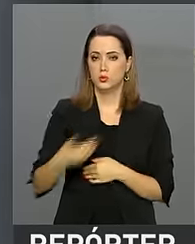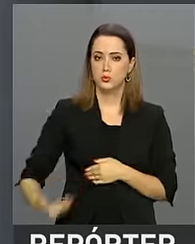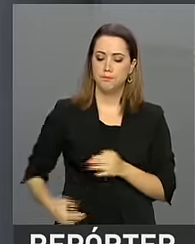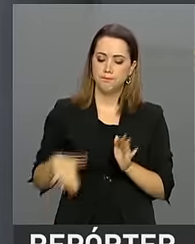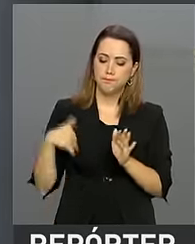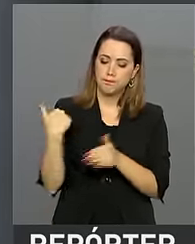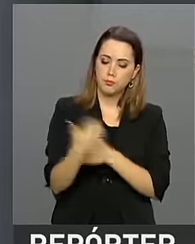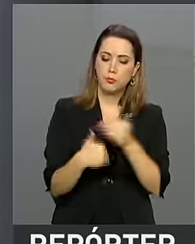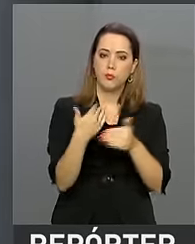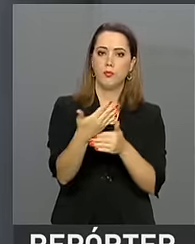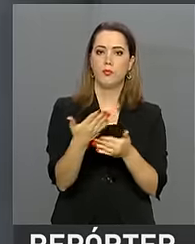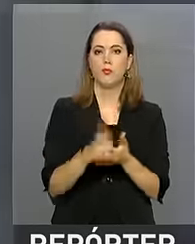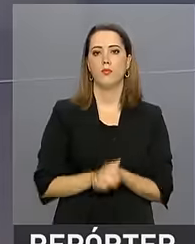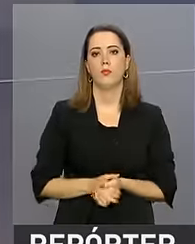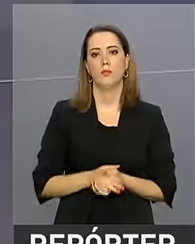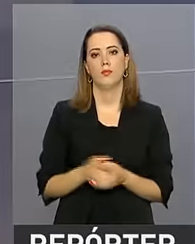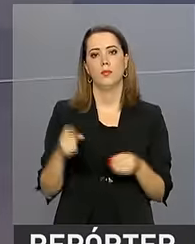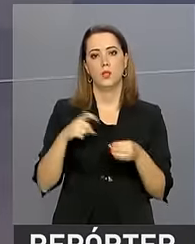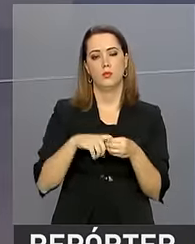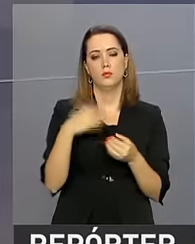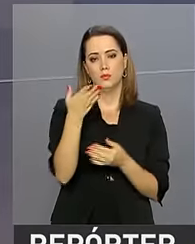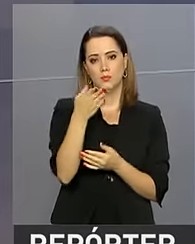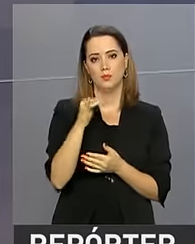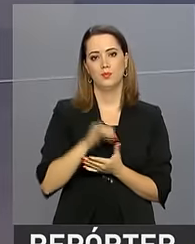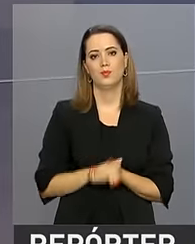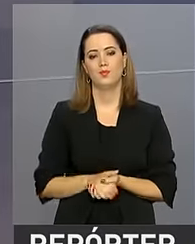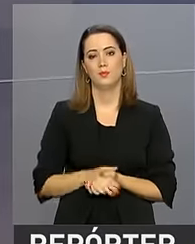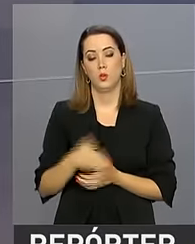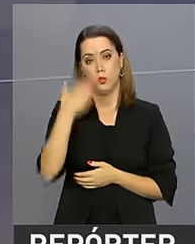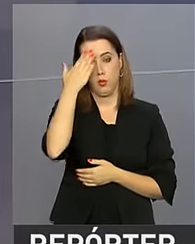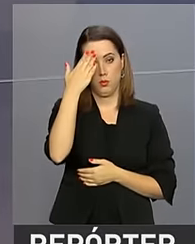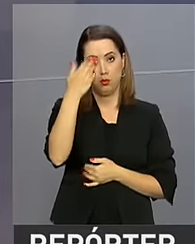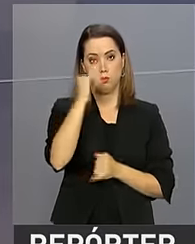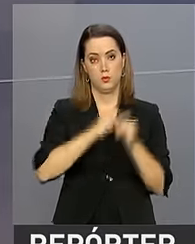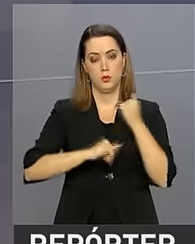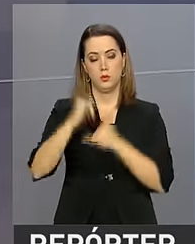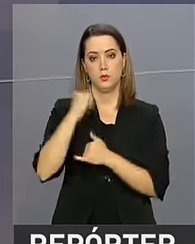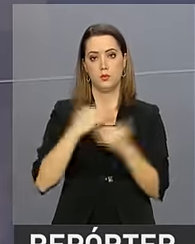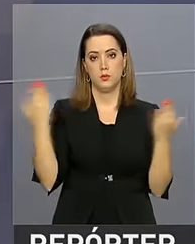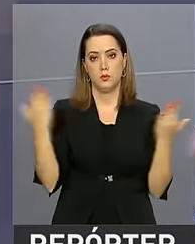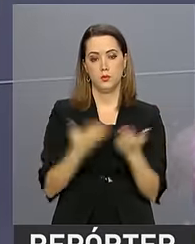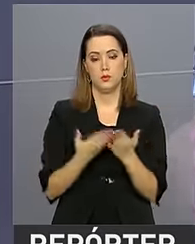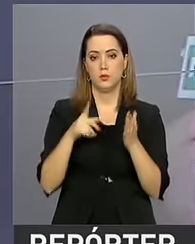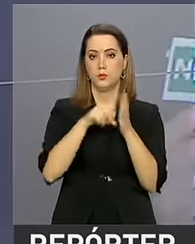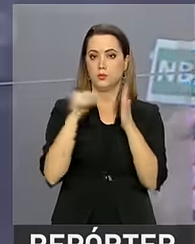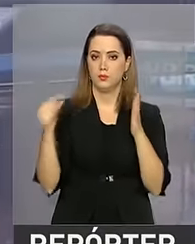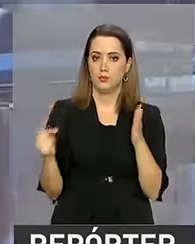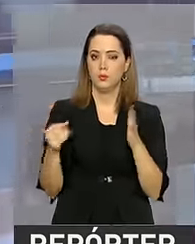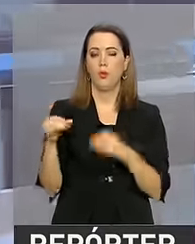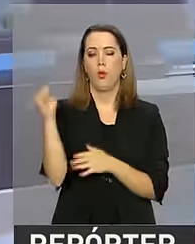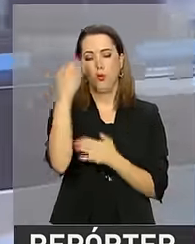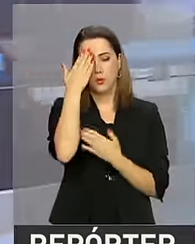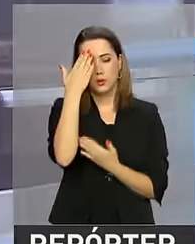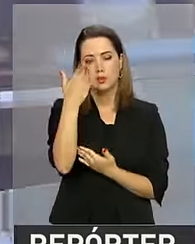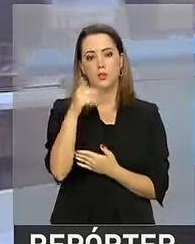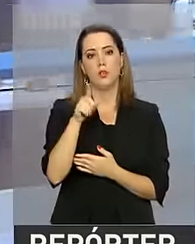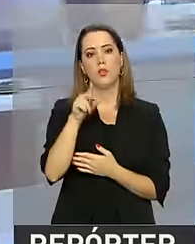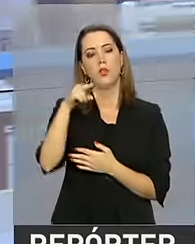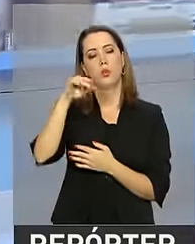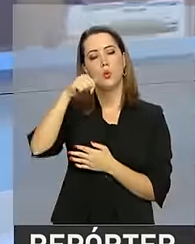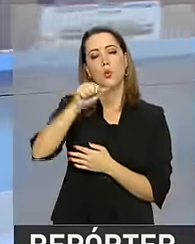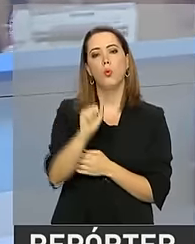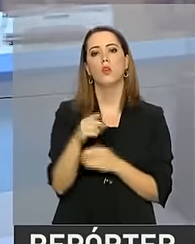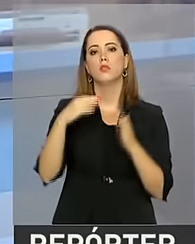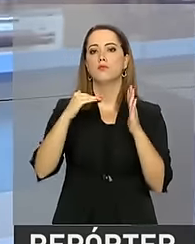diante. Eu volto com você no estúdio, Jaime. Obrigado, Paulo, com as informações ao vivo do Palácio do Planalto. Obrigado também a Luana, que estava ao vivo no